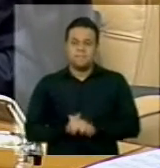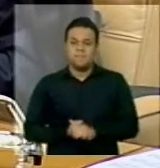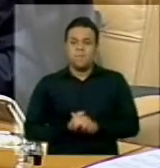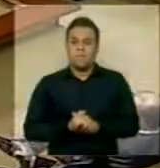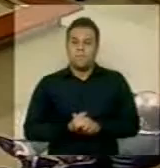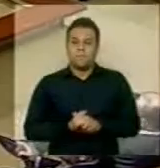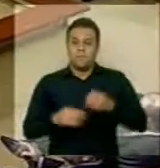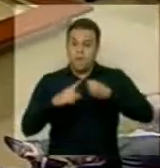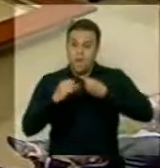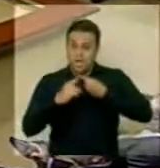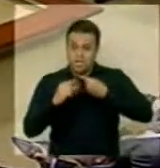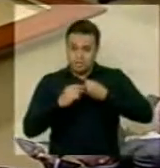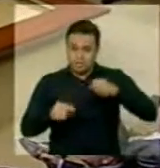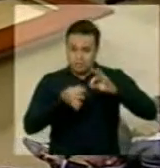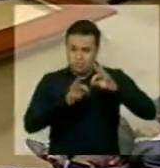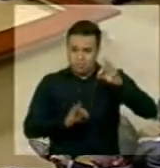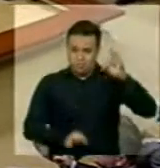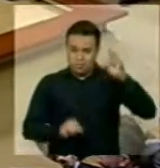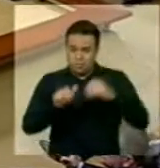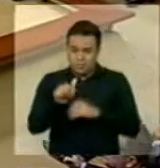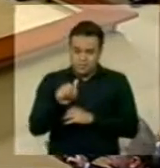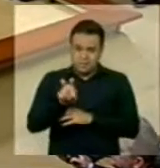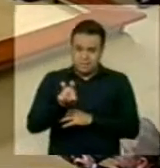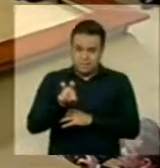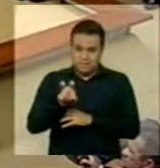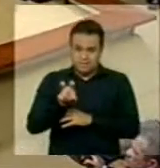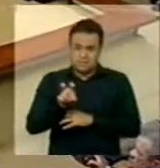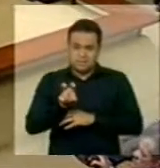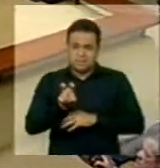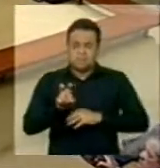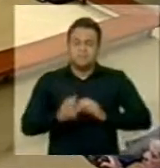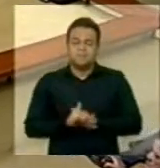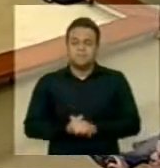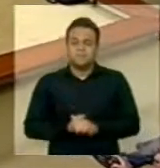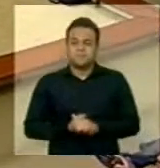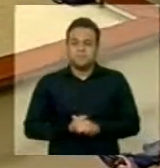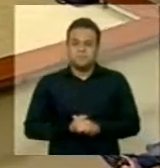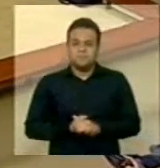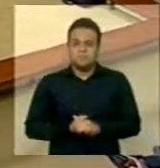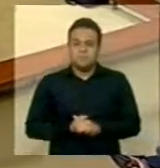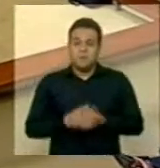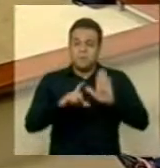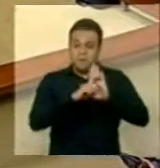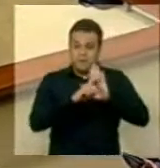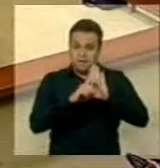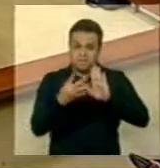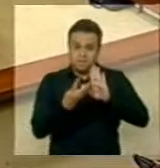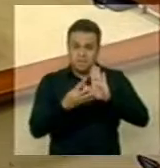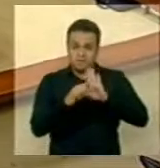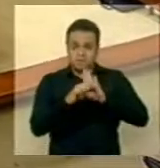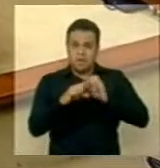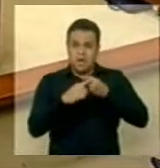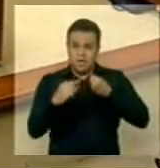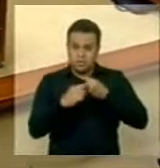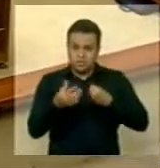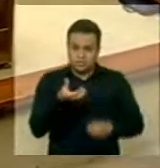mais longo, é o 15º, prevê que o título de domínio, ou no caso previsto no parágrafo 4º, artigo 6º, o